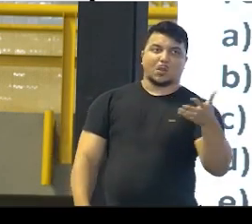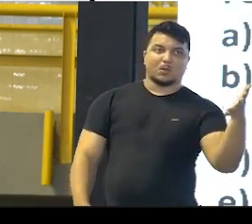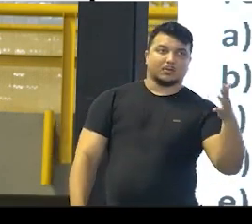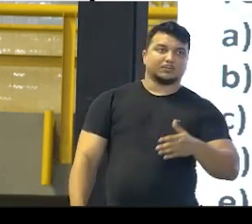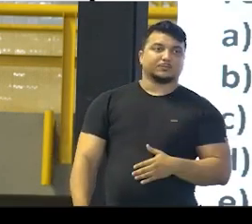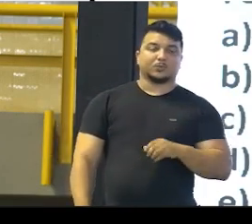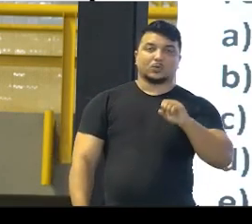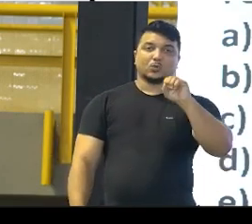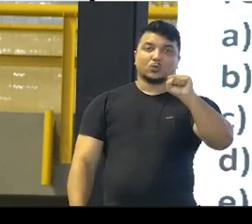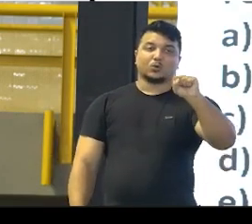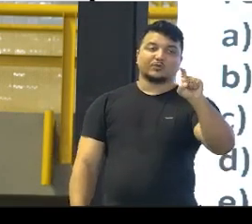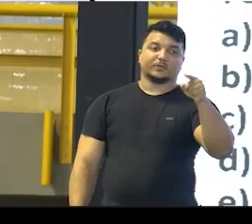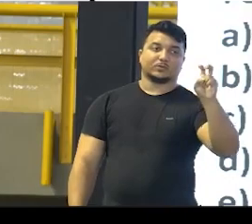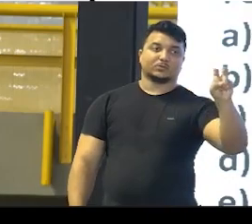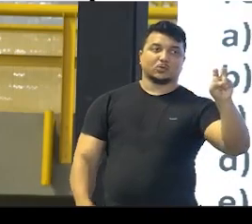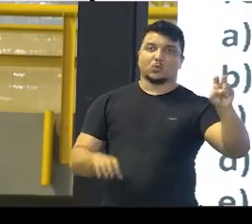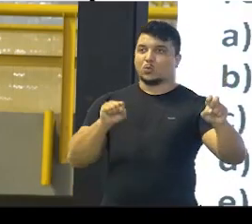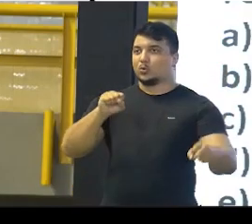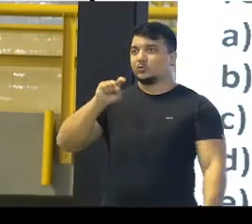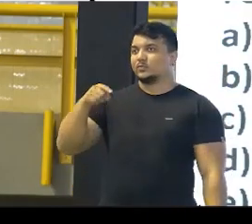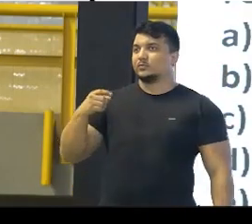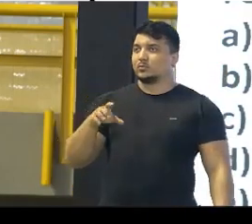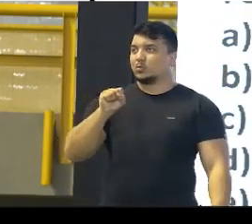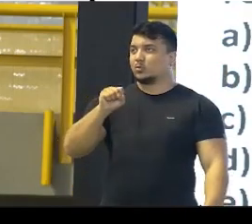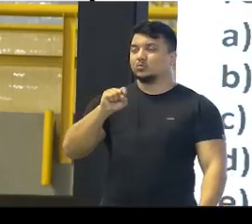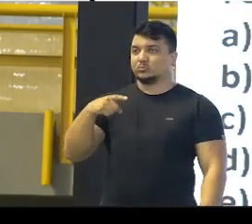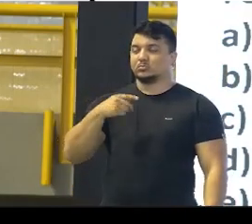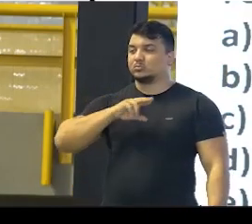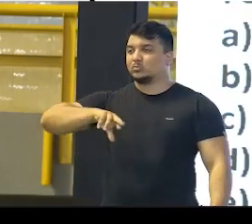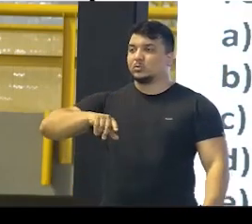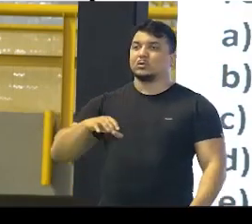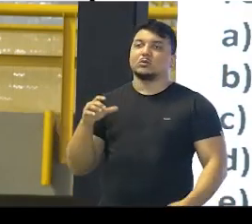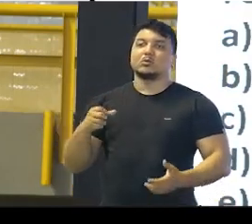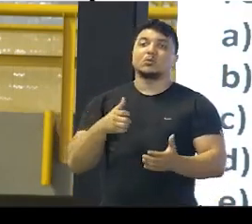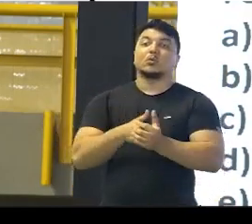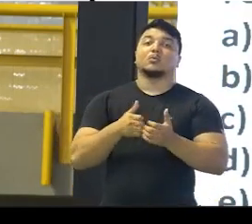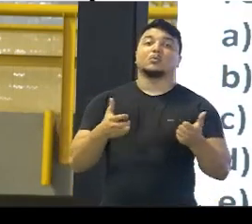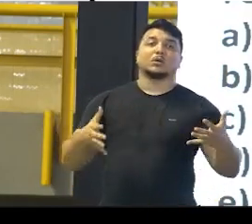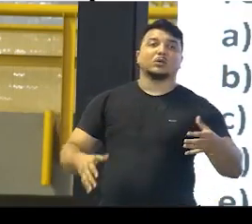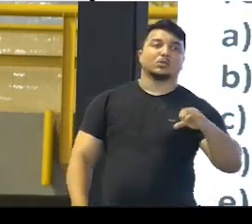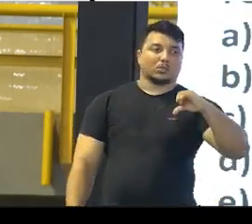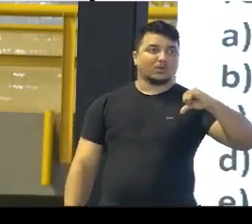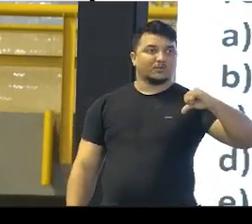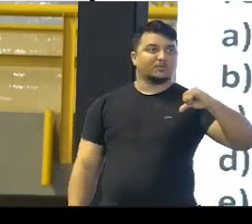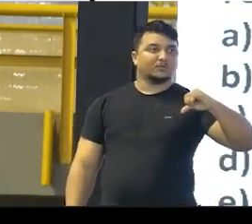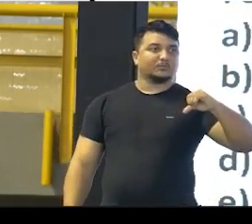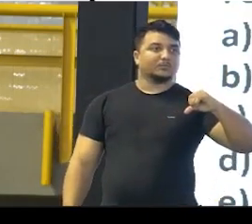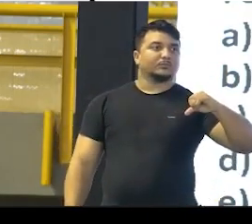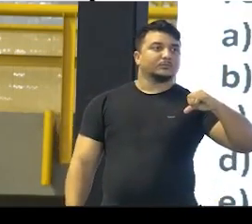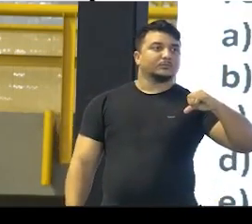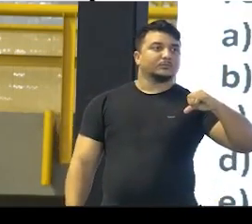não? Tem. É o item A? Não, né? Por quê? Porque eu quero